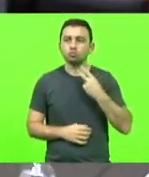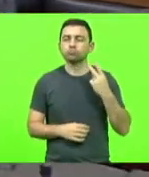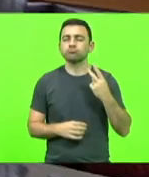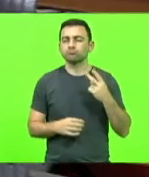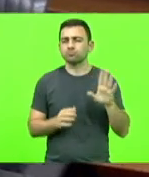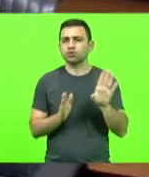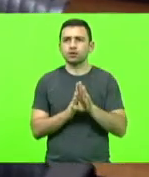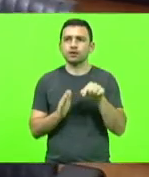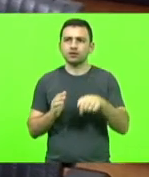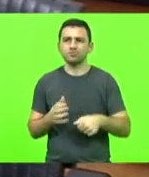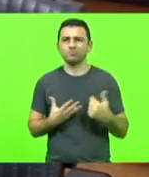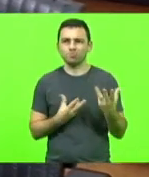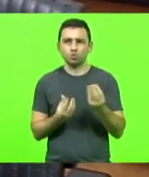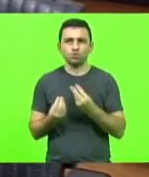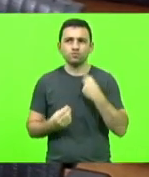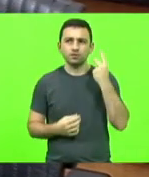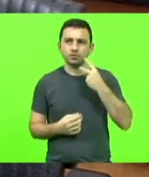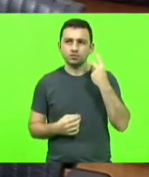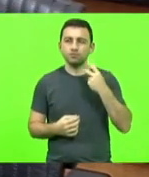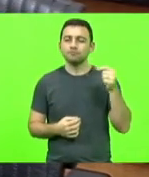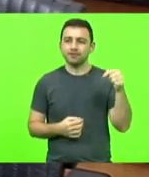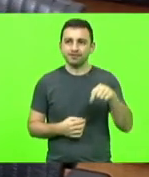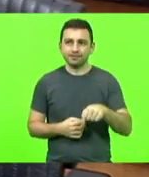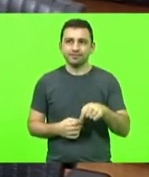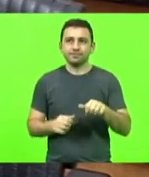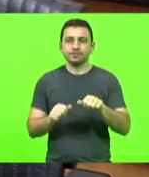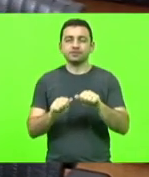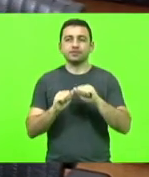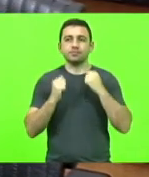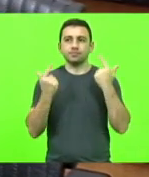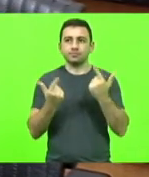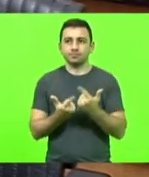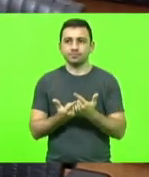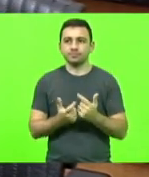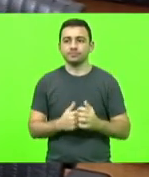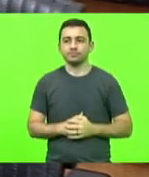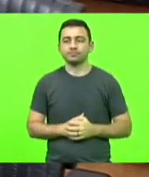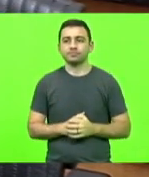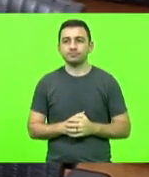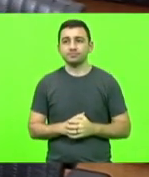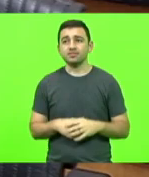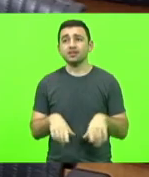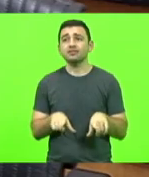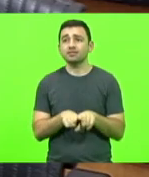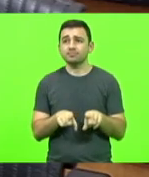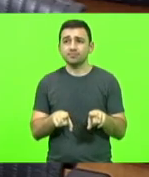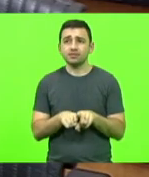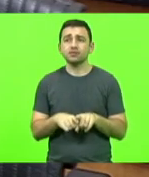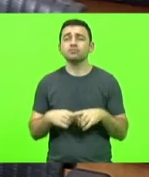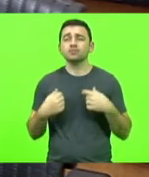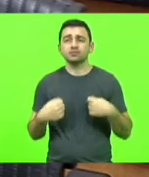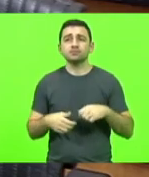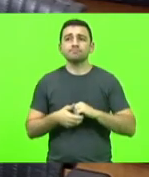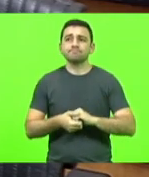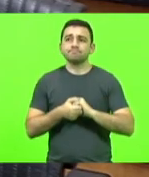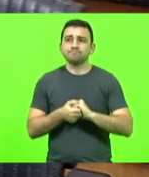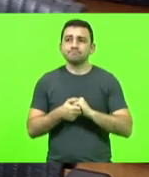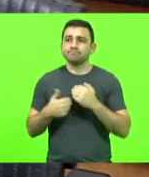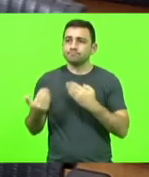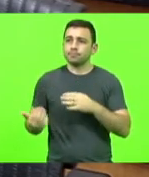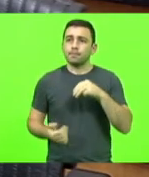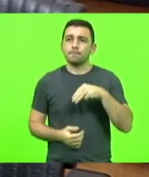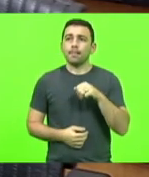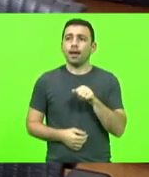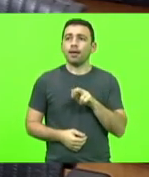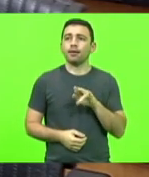da cidade aqui nos prestigiando na Assembleia Legislativa. E também não poderia deixar de cumprimentar o Marquinho,